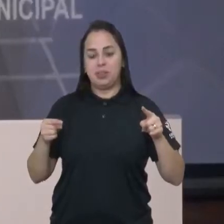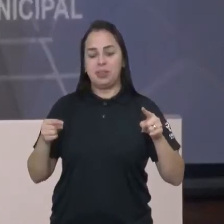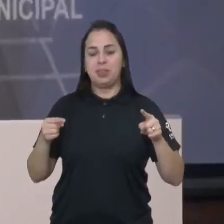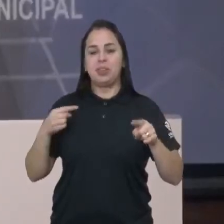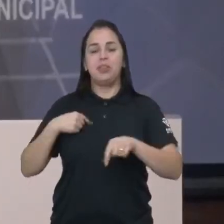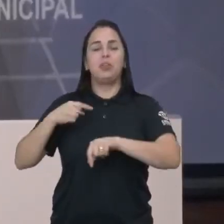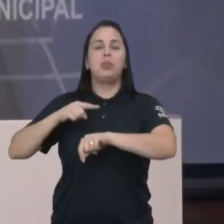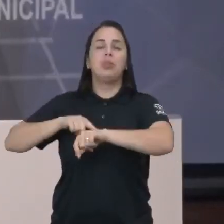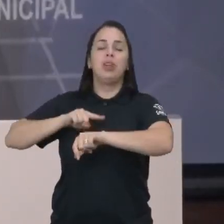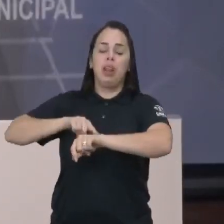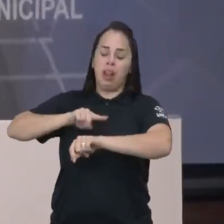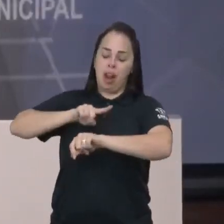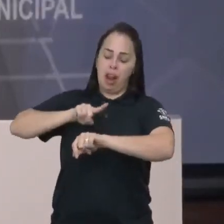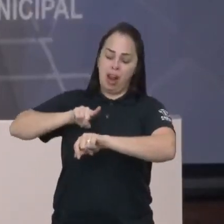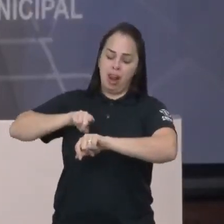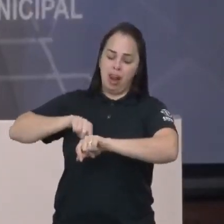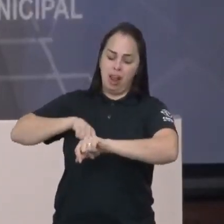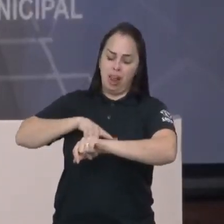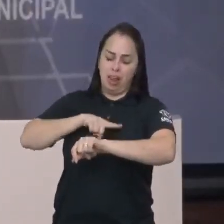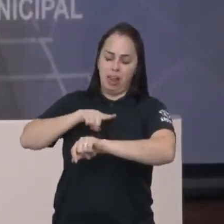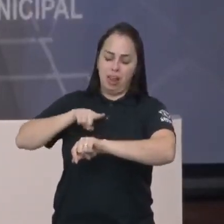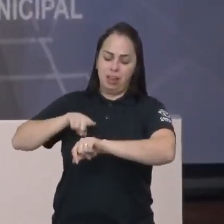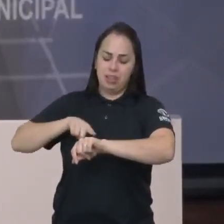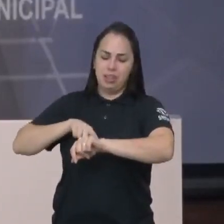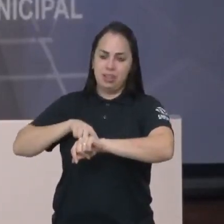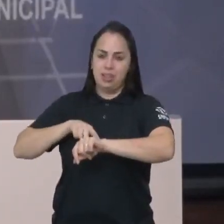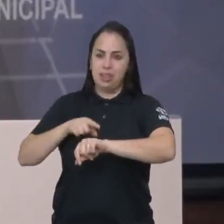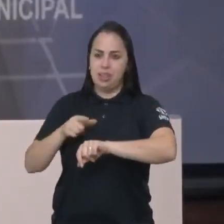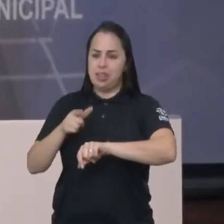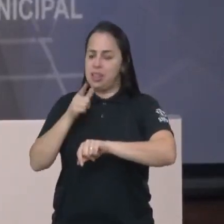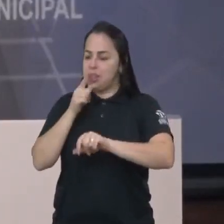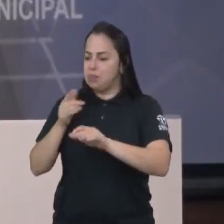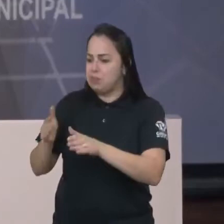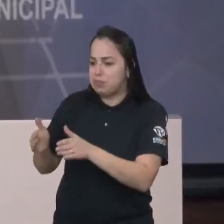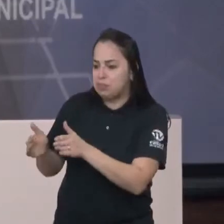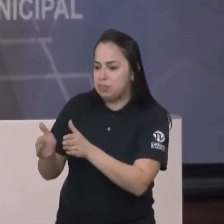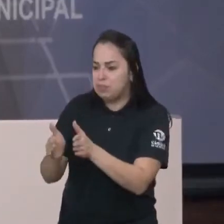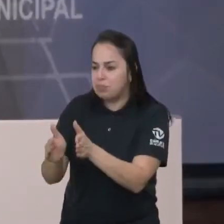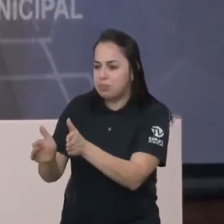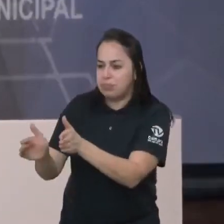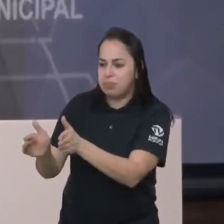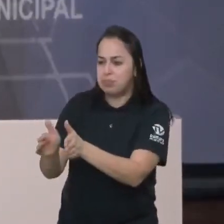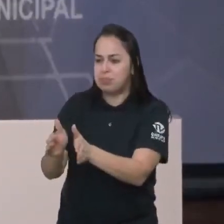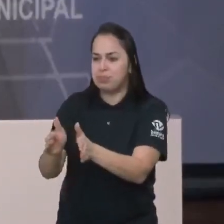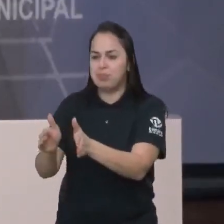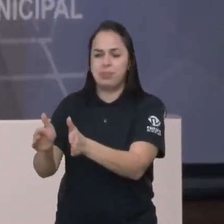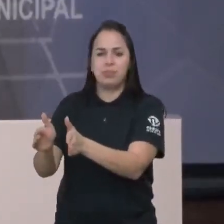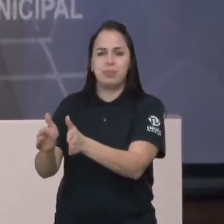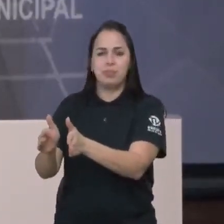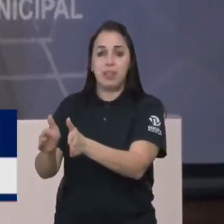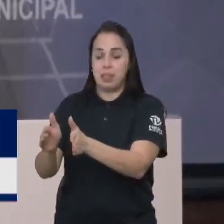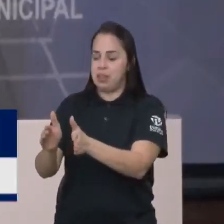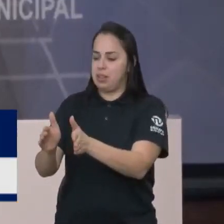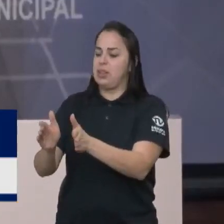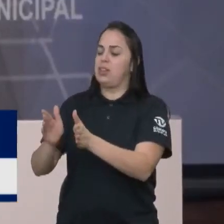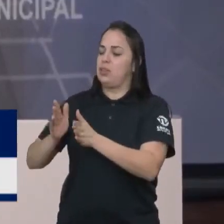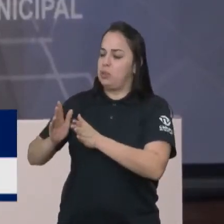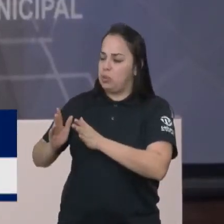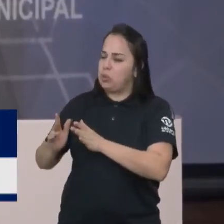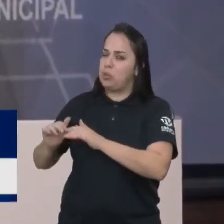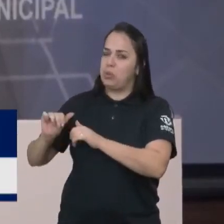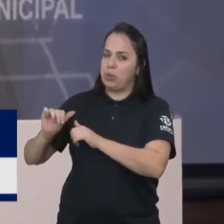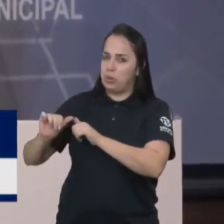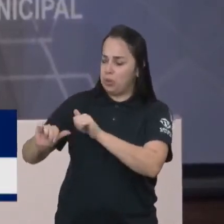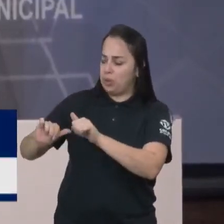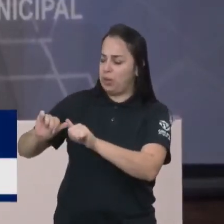tempo. Nunca dês um nome a um rio a passar. Nada jamais continua. Tudo